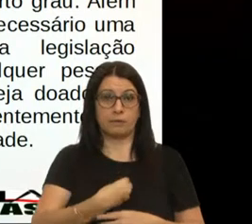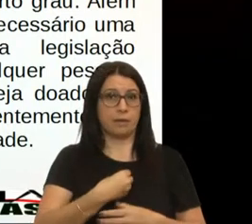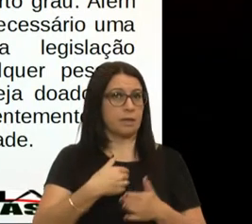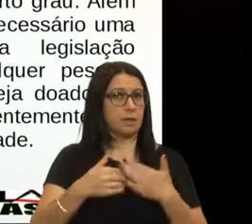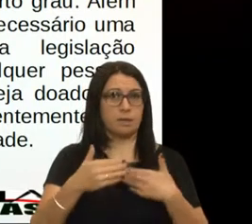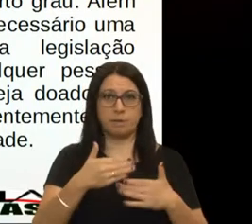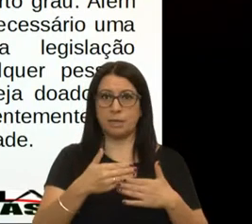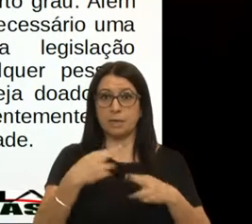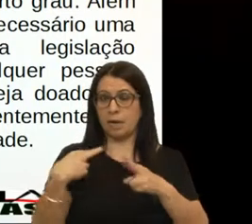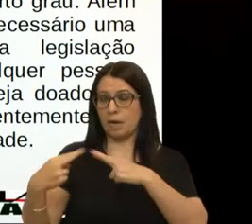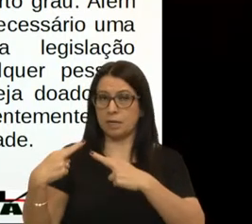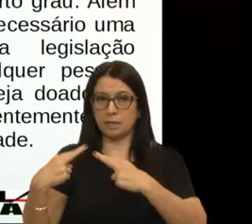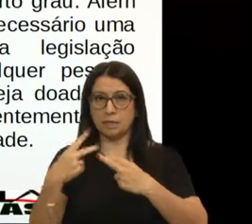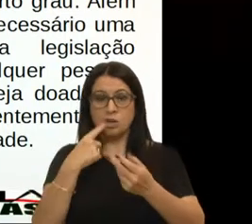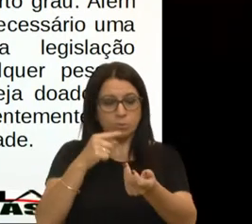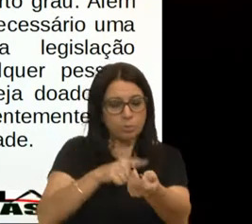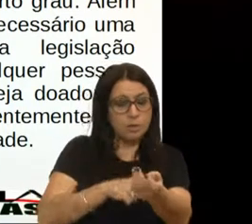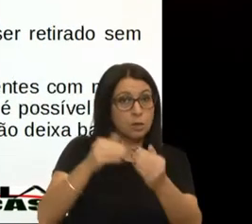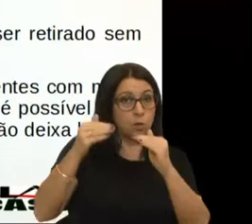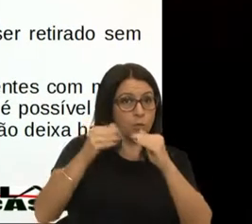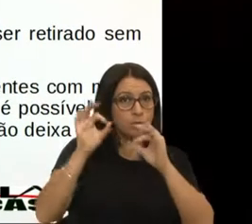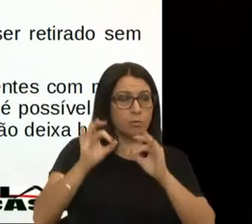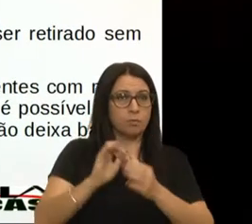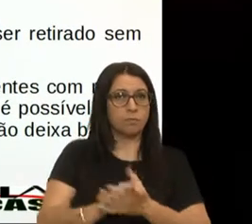haver relação de consanguinidade.